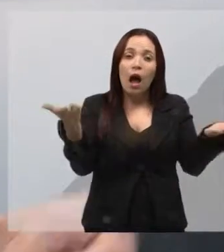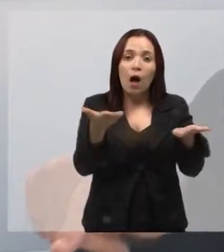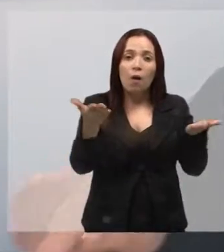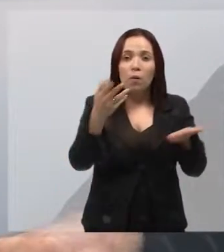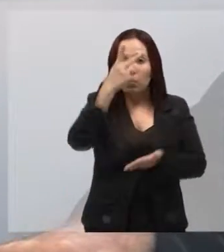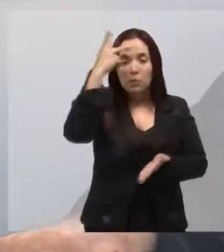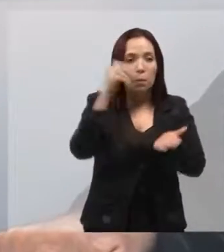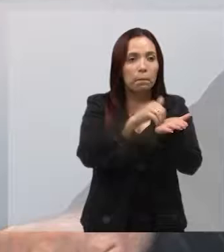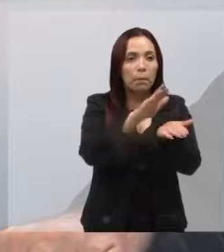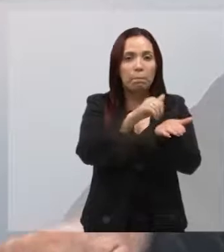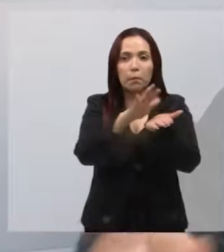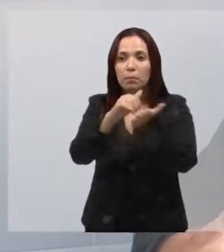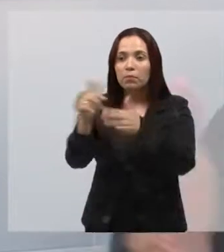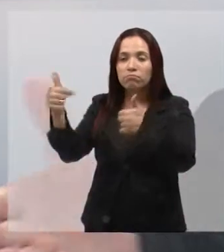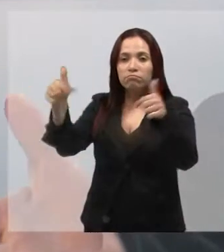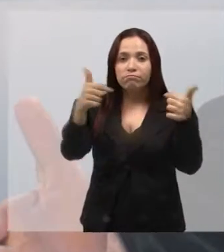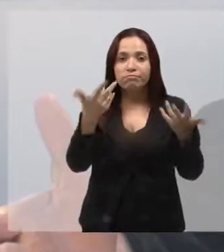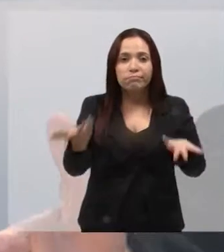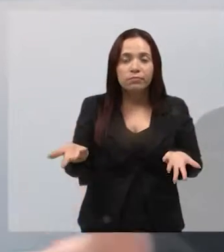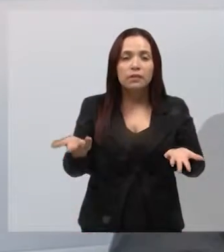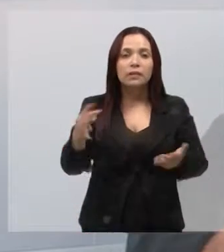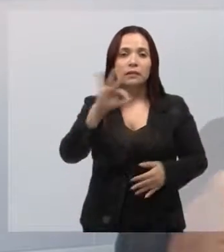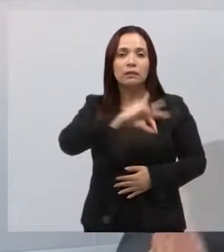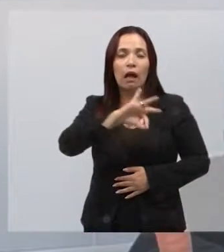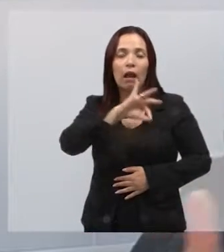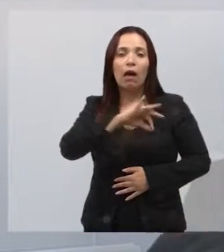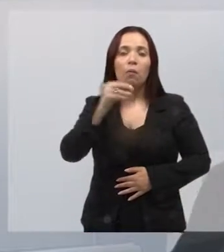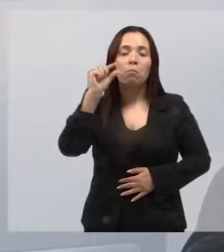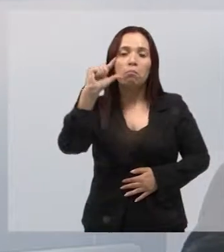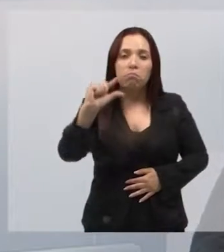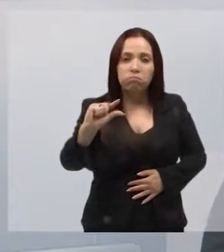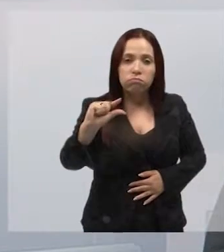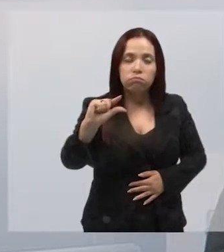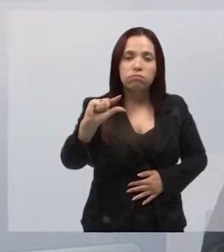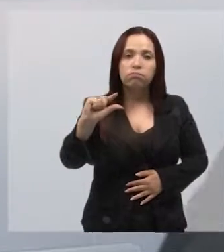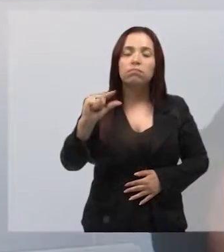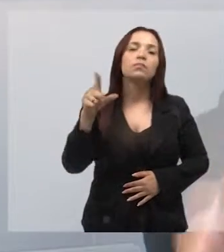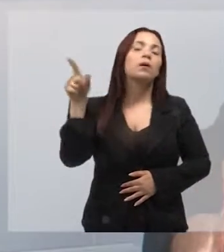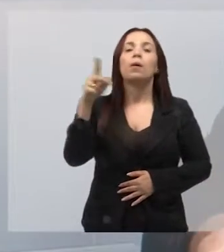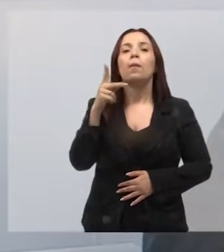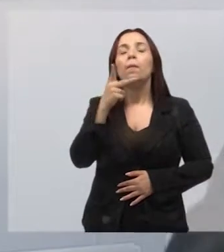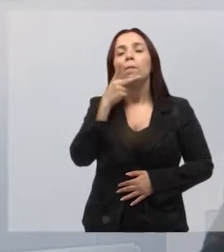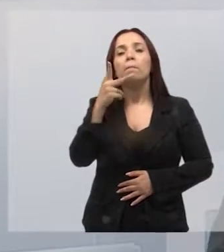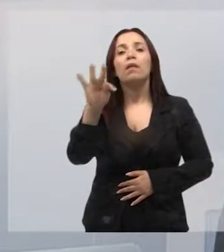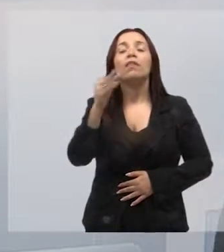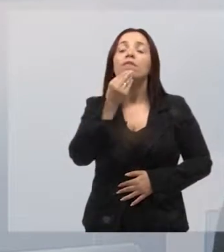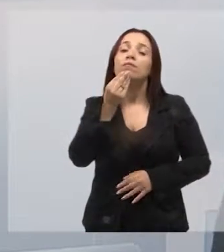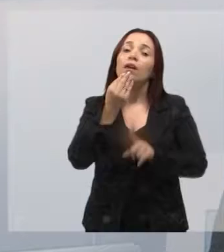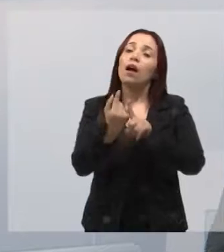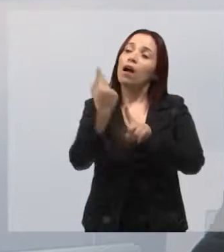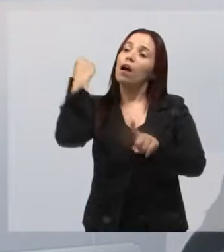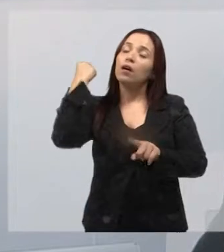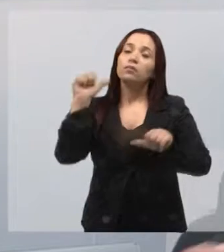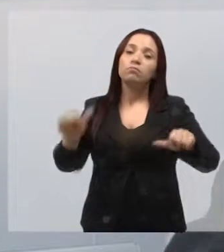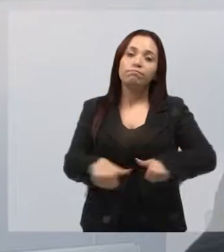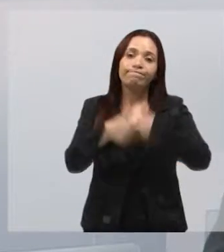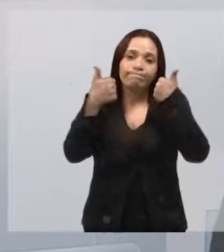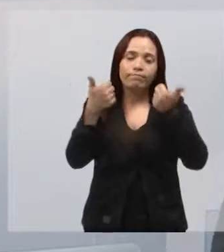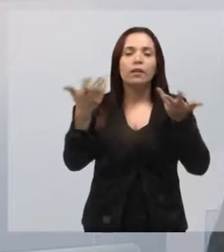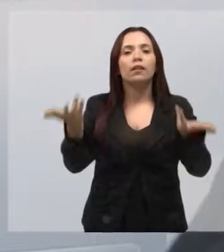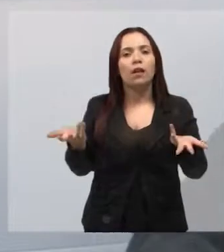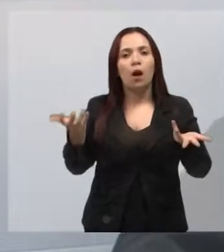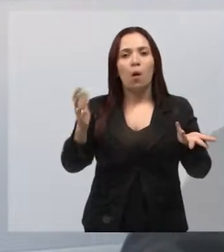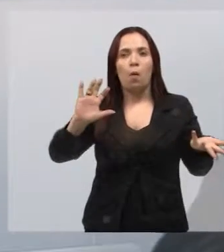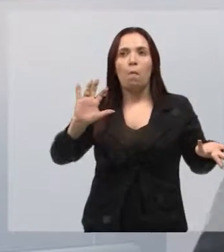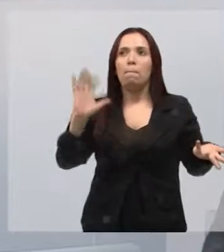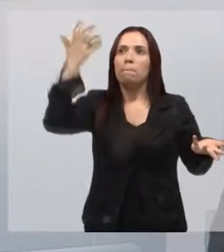o valor que está hoje, e o PT ficou no poder, fala tanto do salário mínimo até hoje, por que é que não melhorou? Então não se muda do dia para a